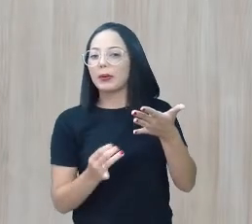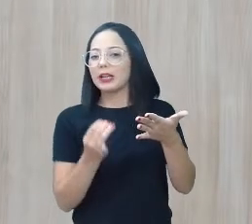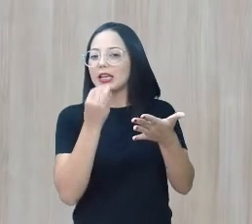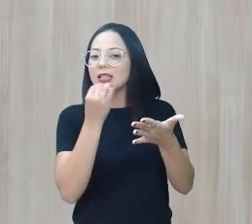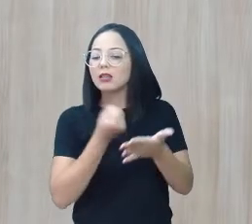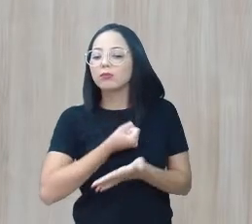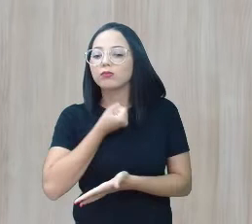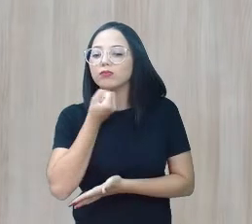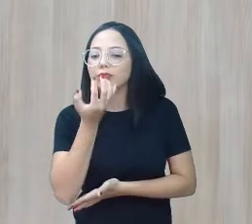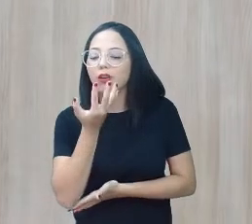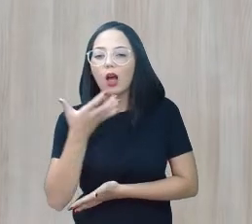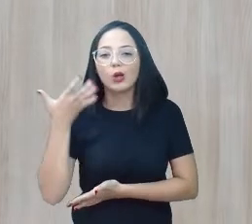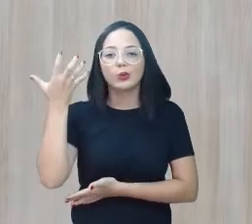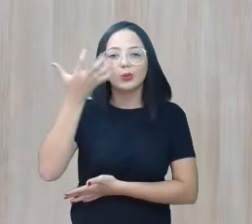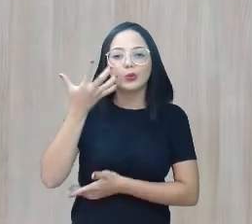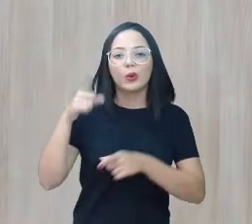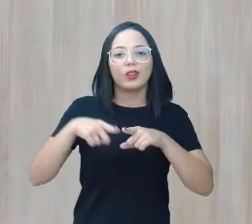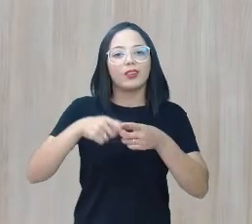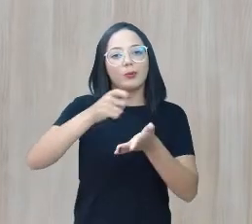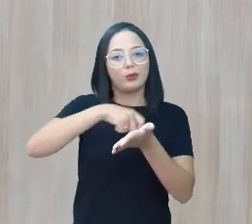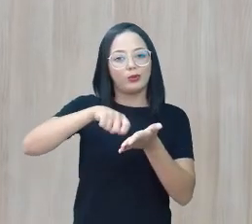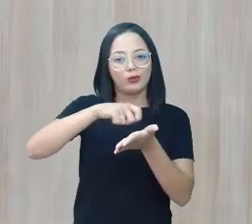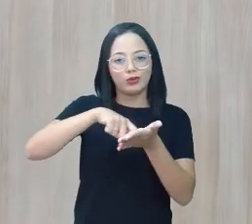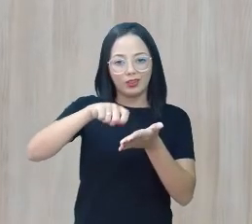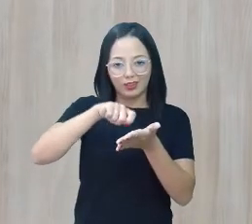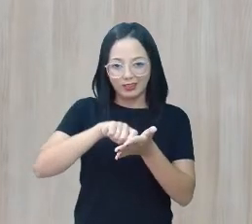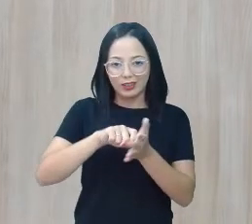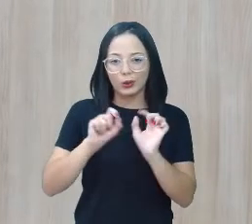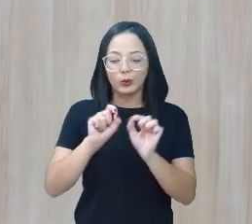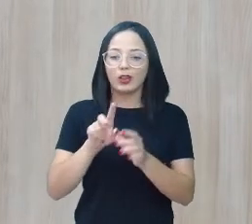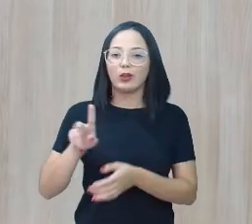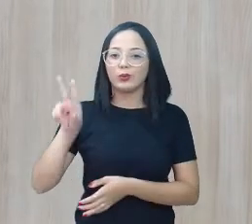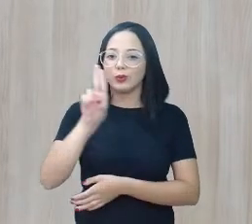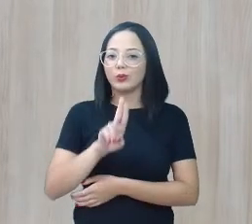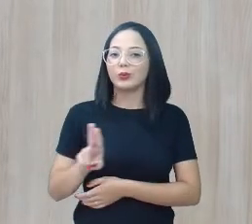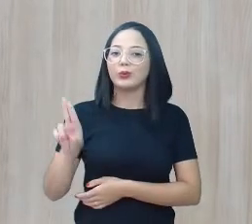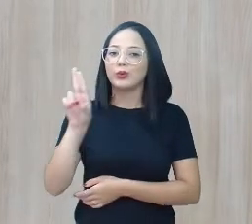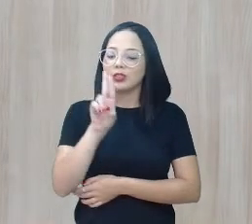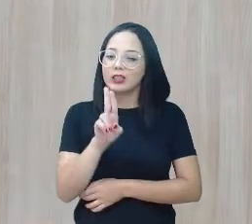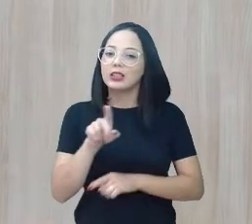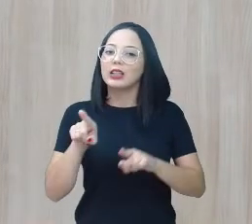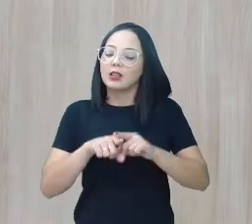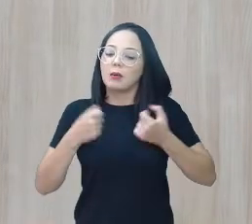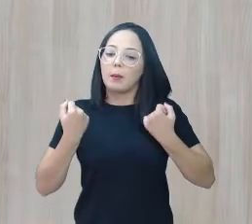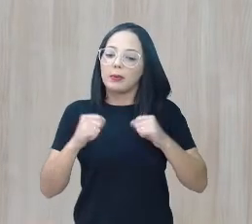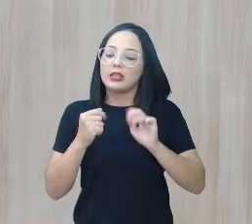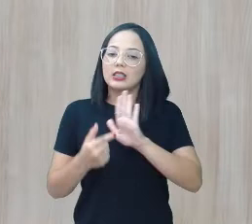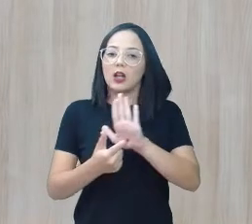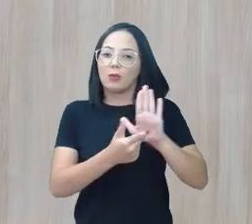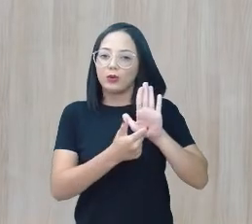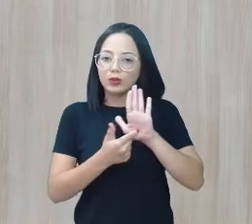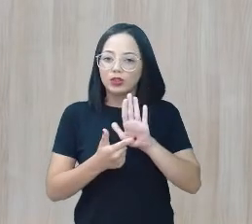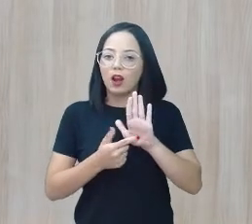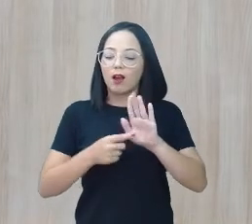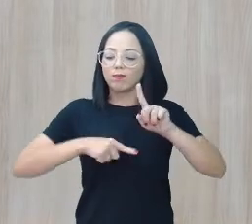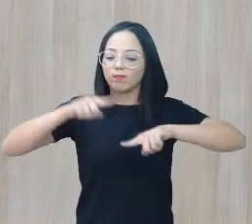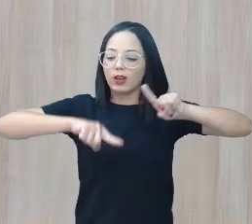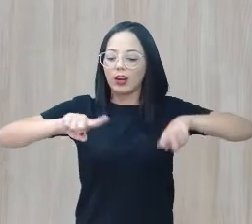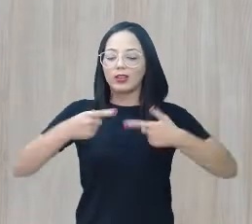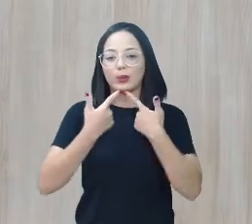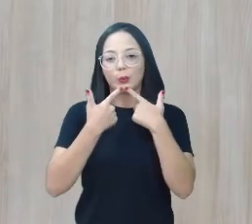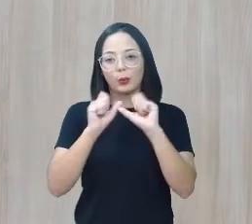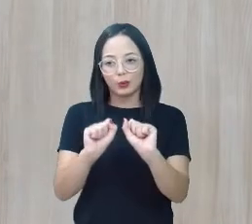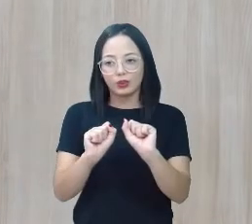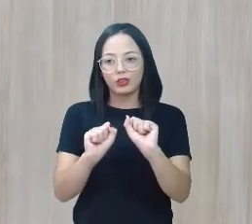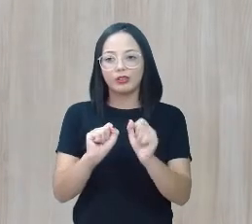pronúncias, sons e escritas que são usadas e que é necessário mostrarmos. É uma variação